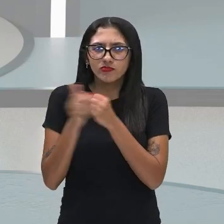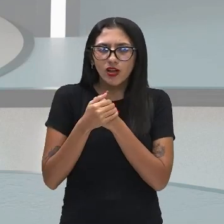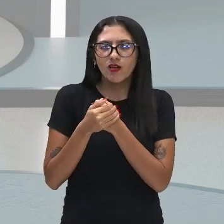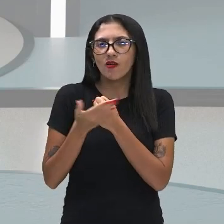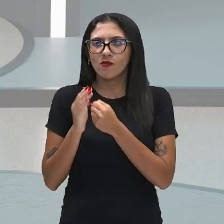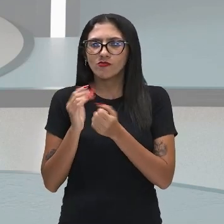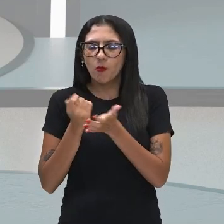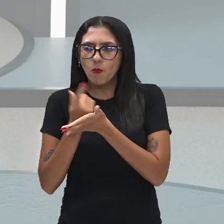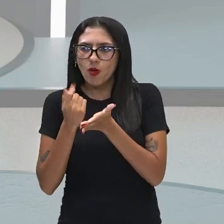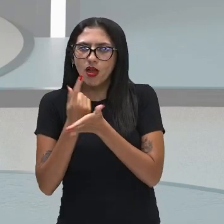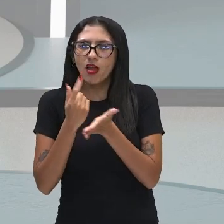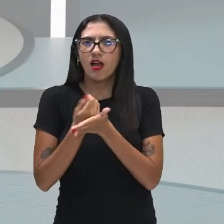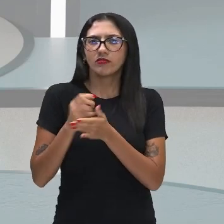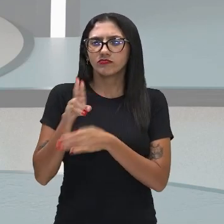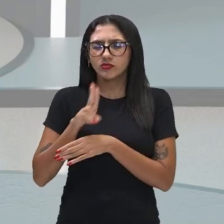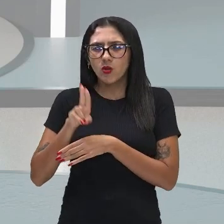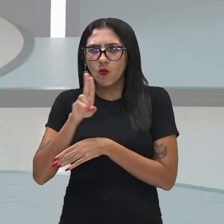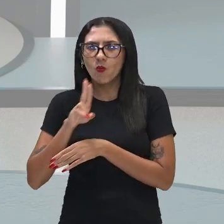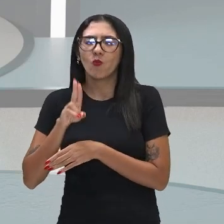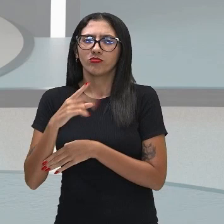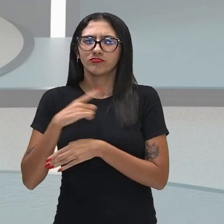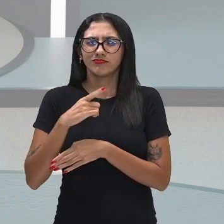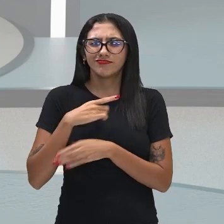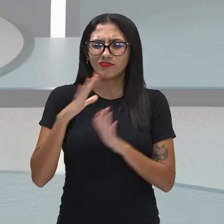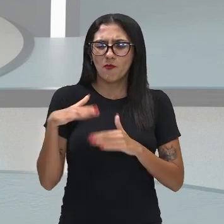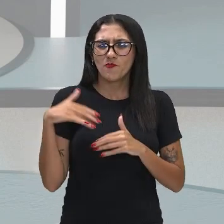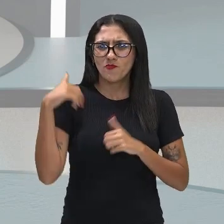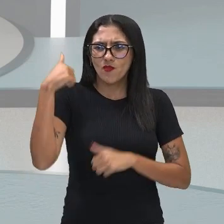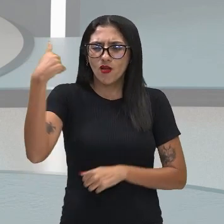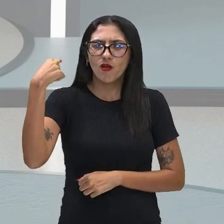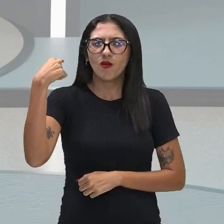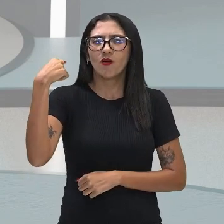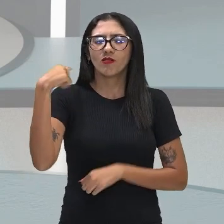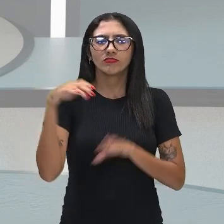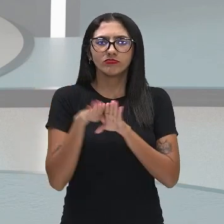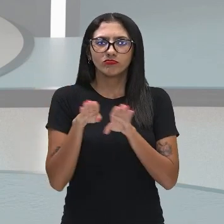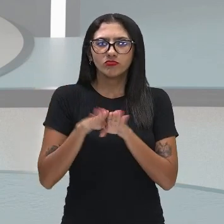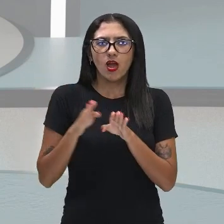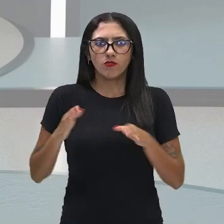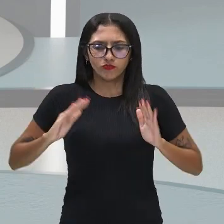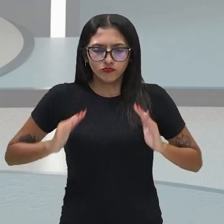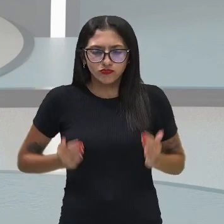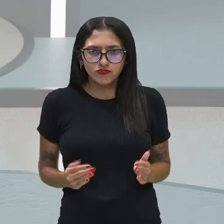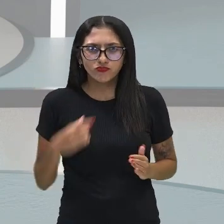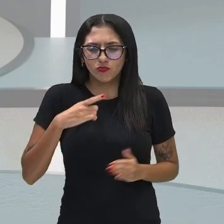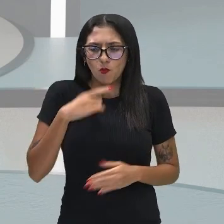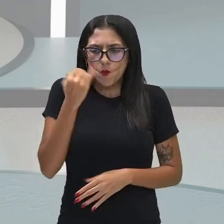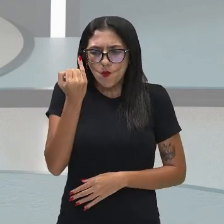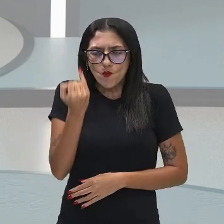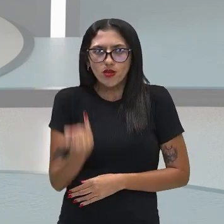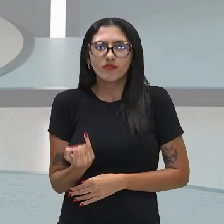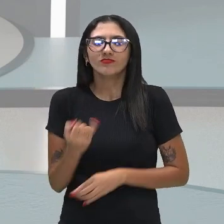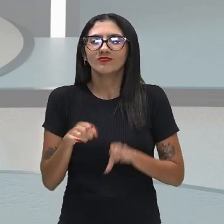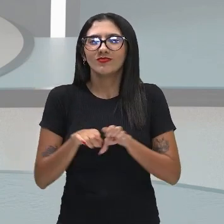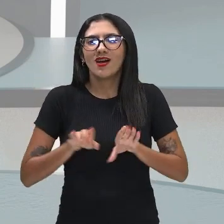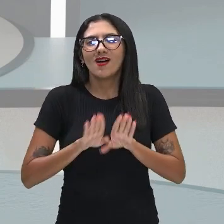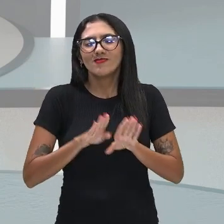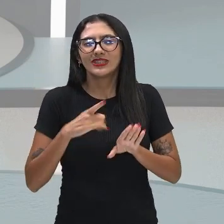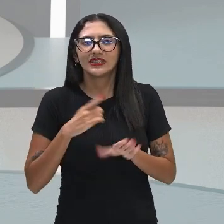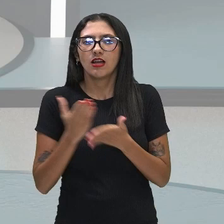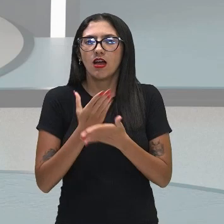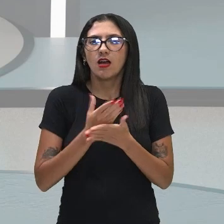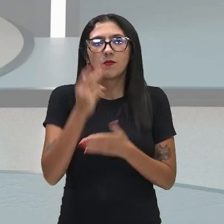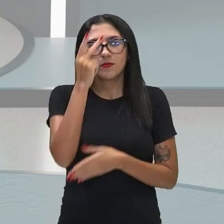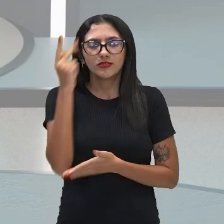pele bonita, aumentava a massa muscular, enxugava a gordura, só que aí muitos não